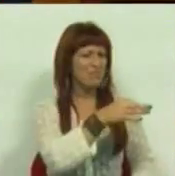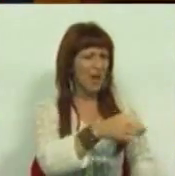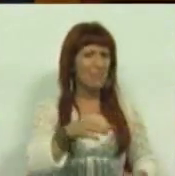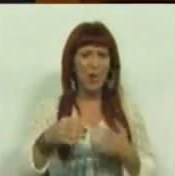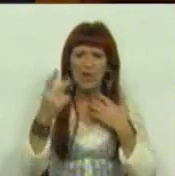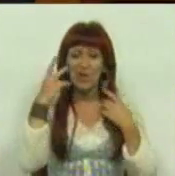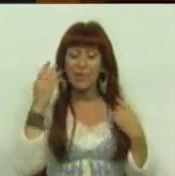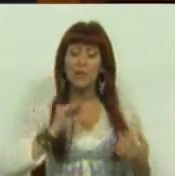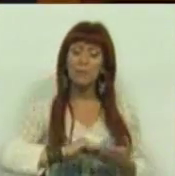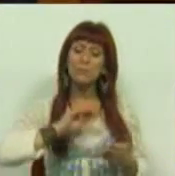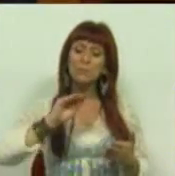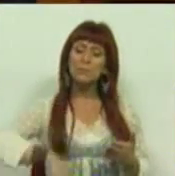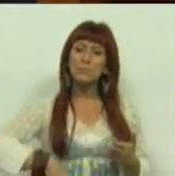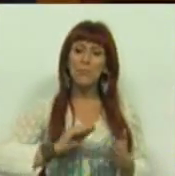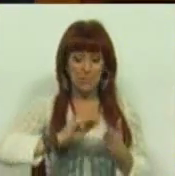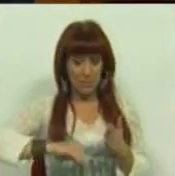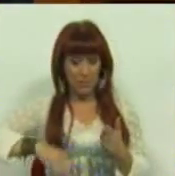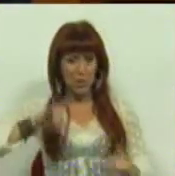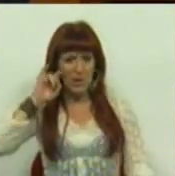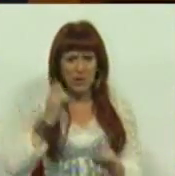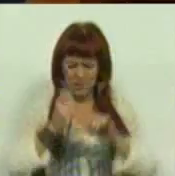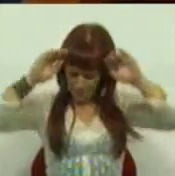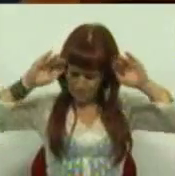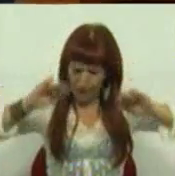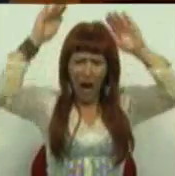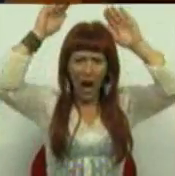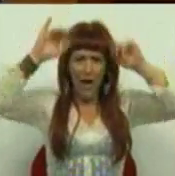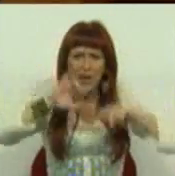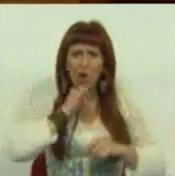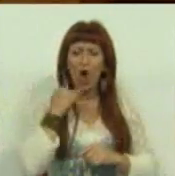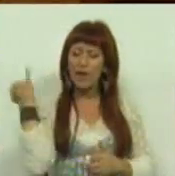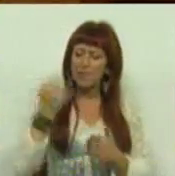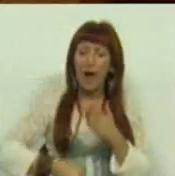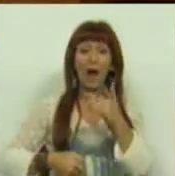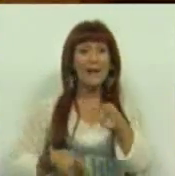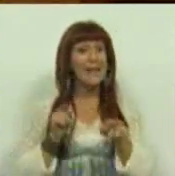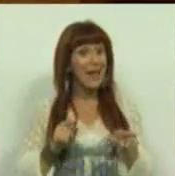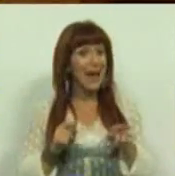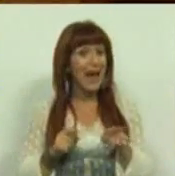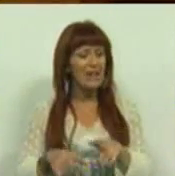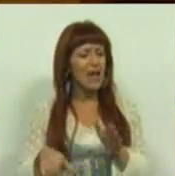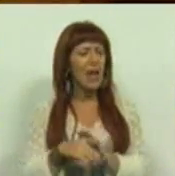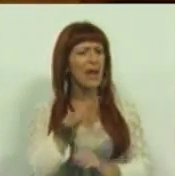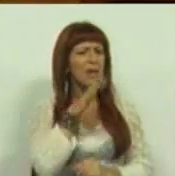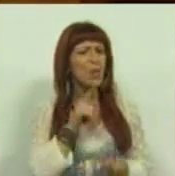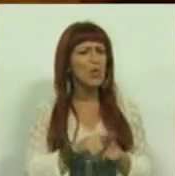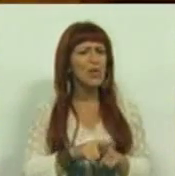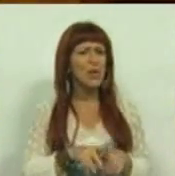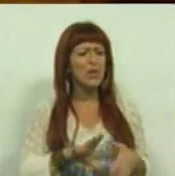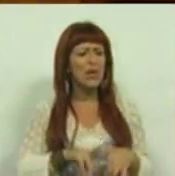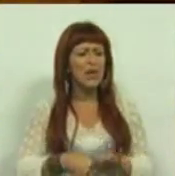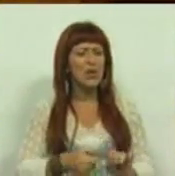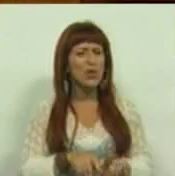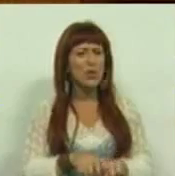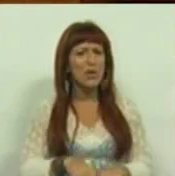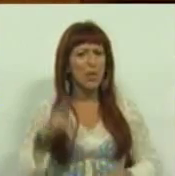Portas assinar uma petição a exigir a suspensão do Código Contributivo. Essa lei dizia de extorsão